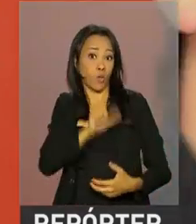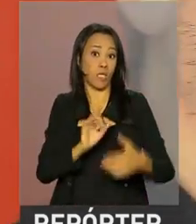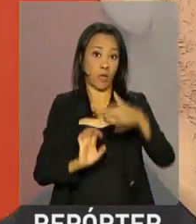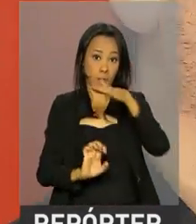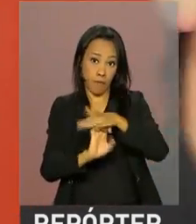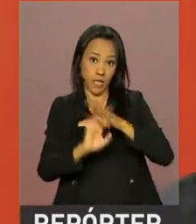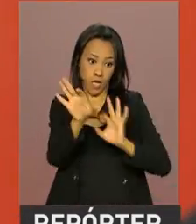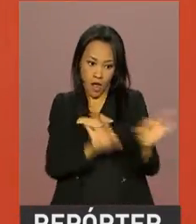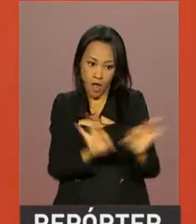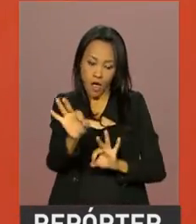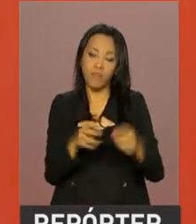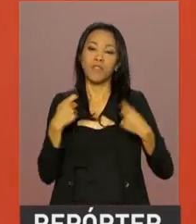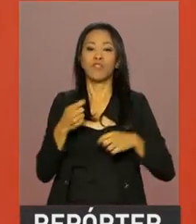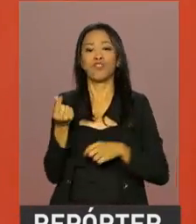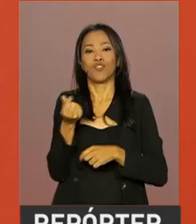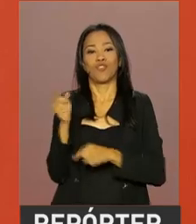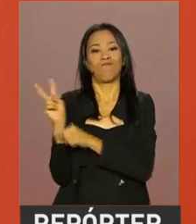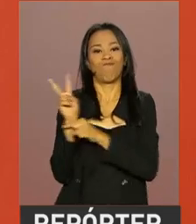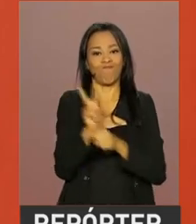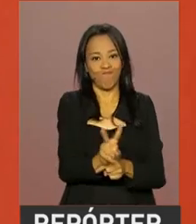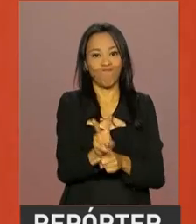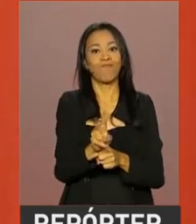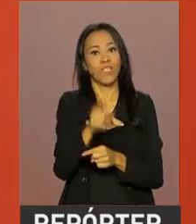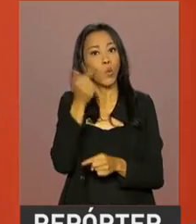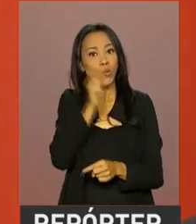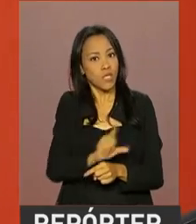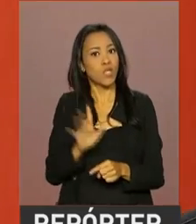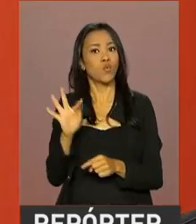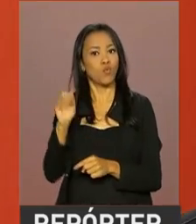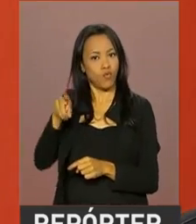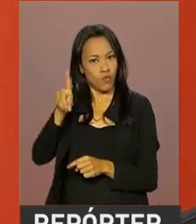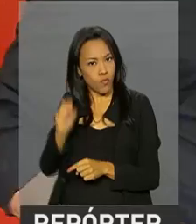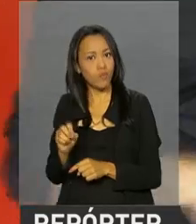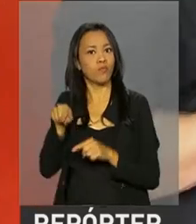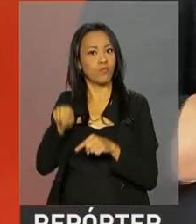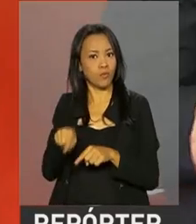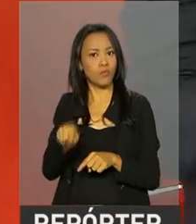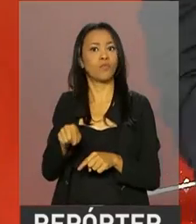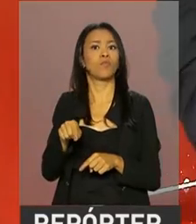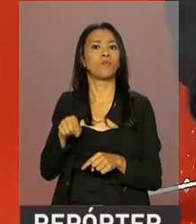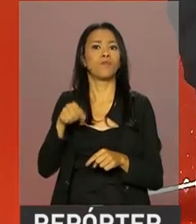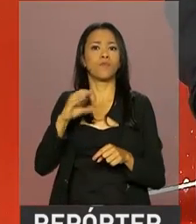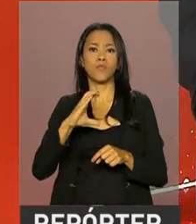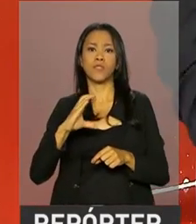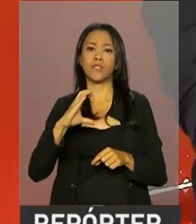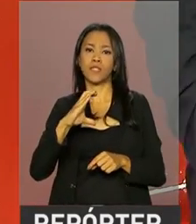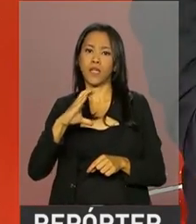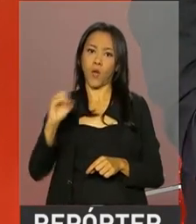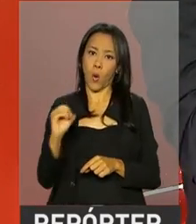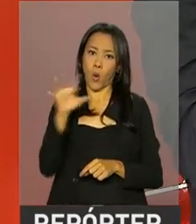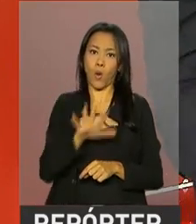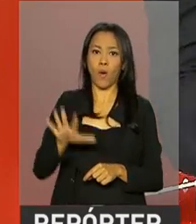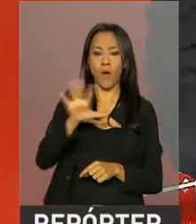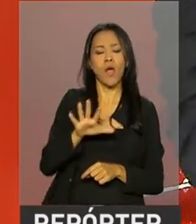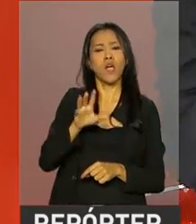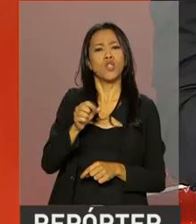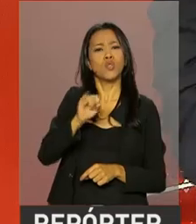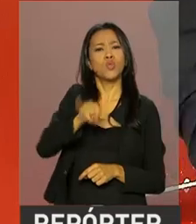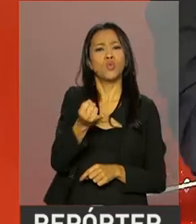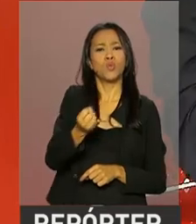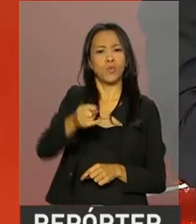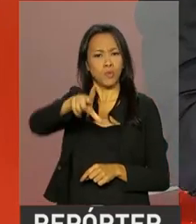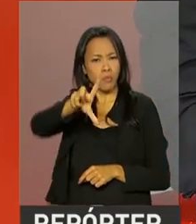precisou de financiamento e encontrou no fundo constitucional de financiamento do centrooeste a opção com juros mais